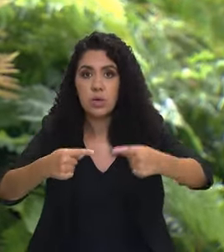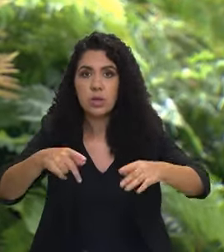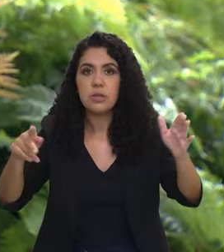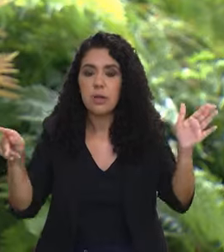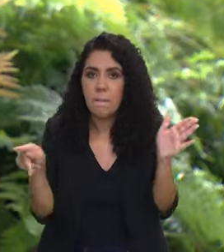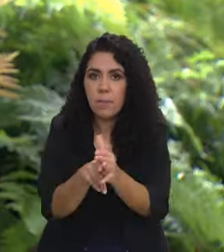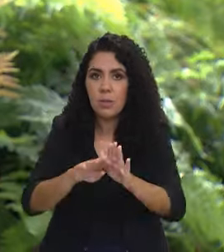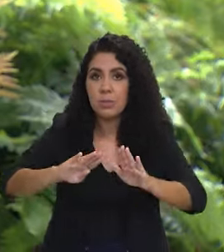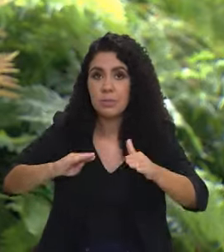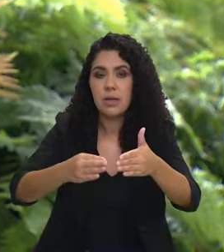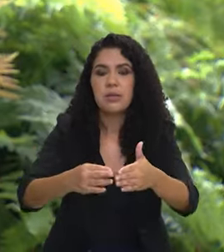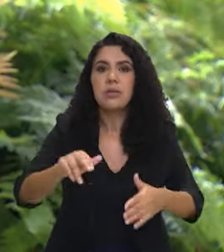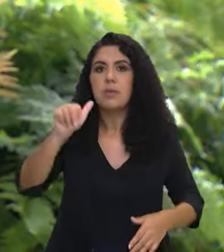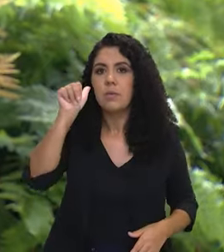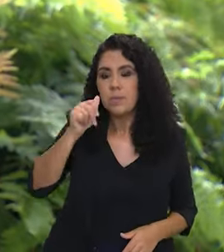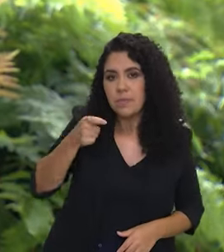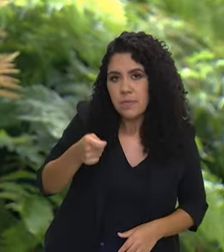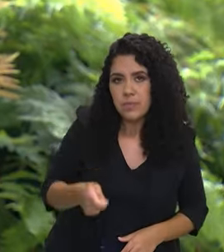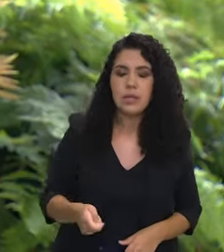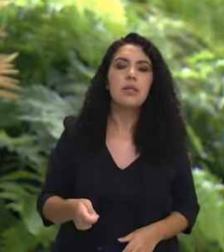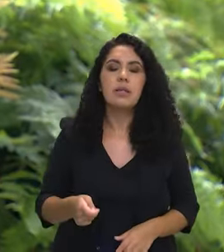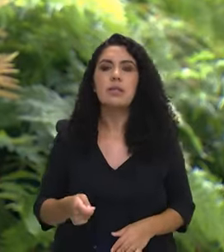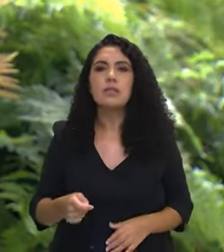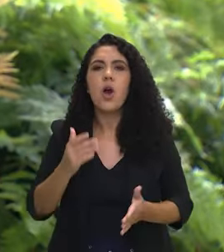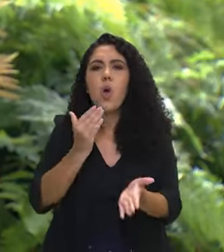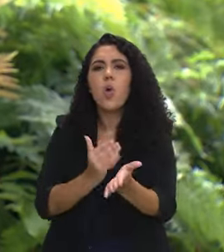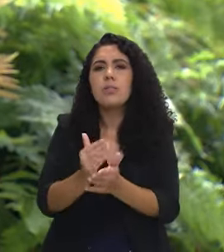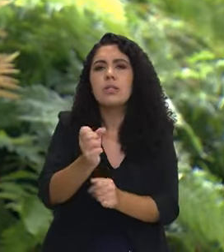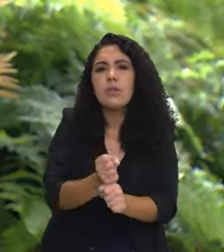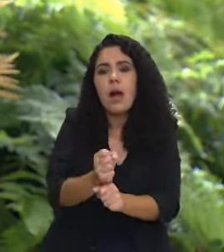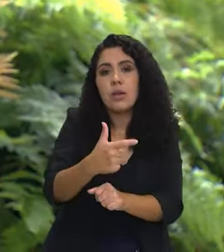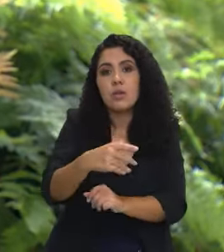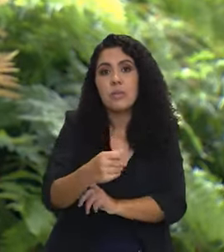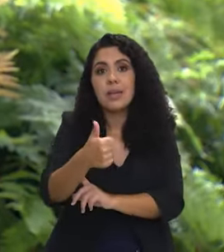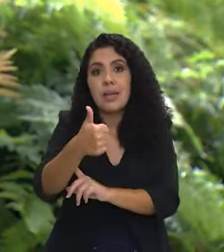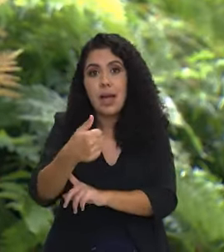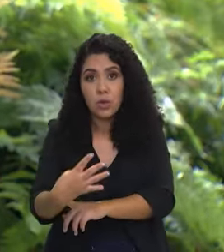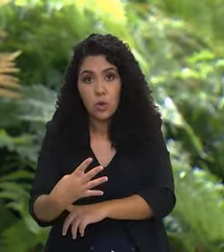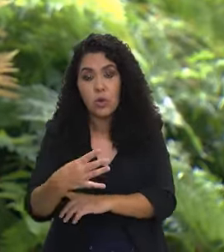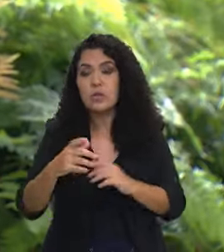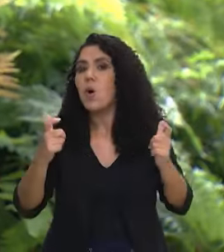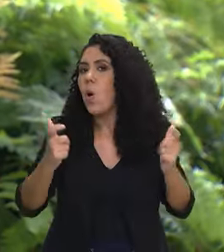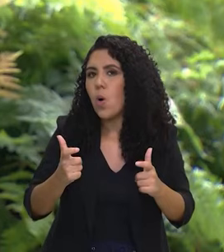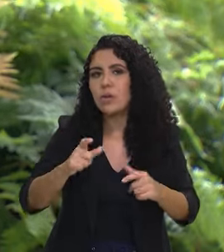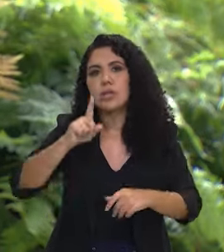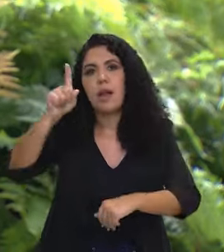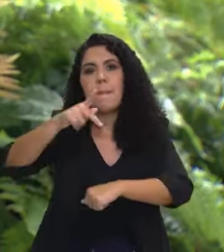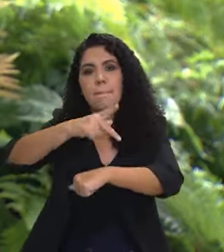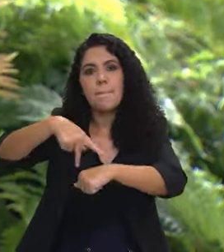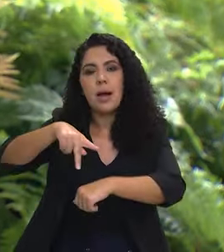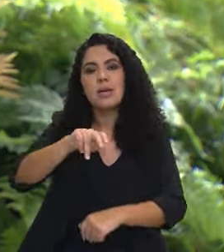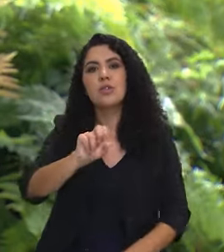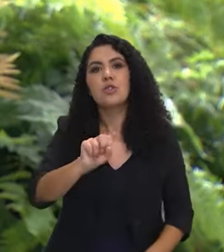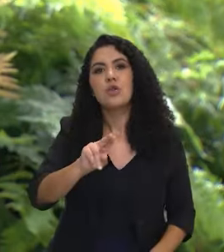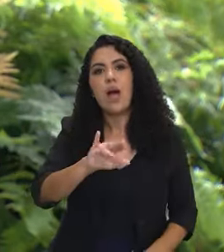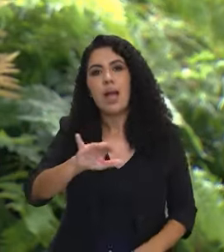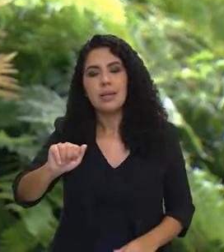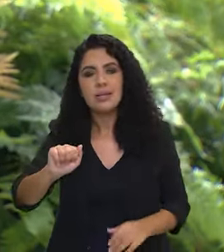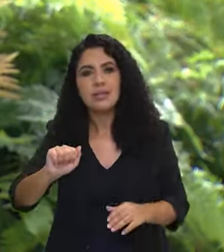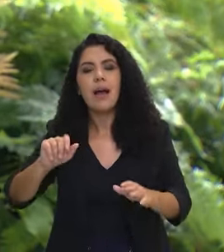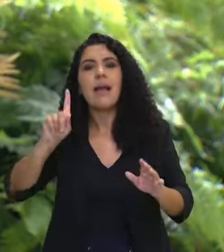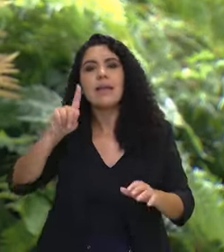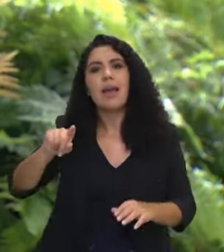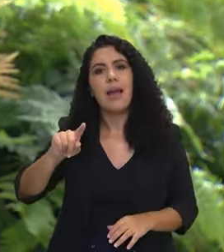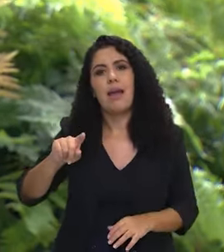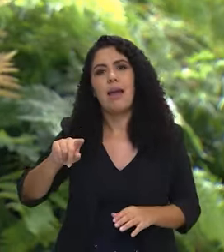ditas feministas. Esse debate, ele começa mais ou menos em 2014, na Suécia, nos países europeus,